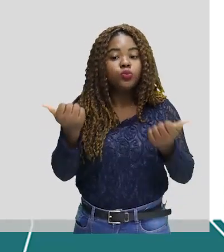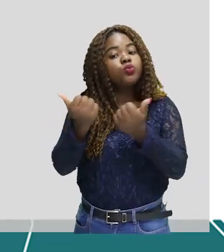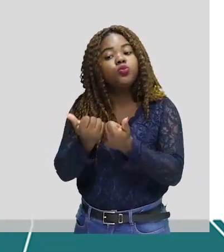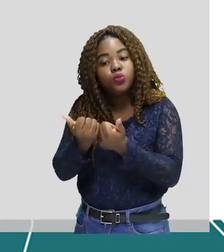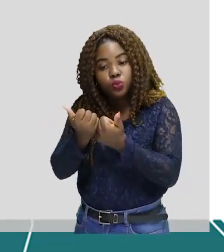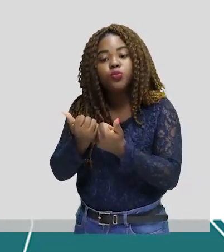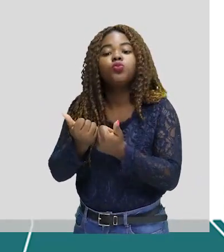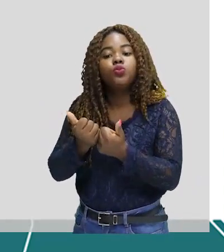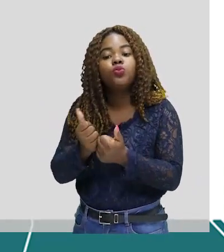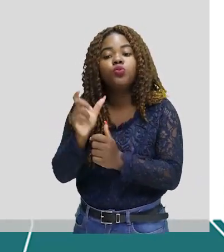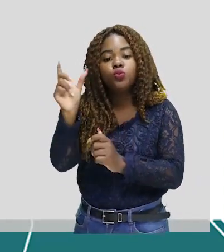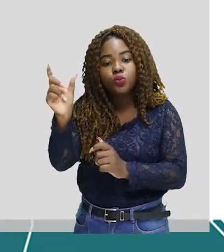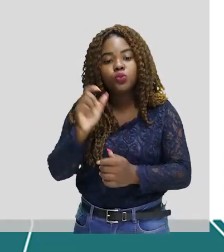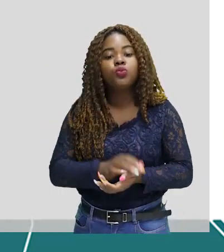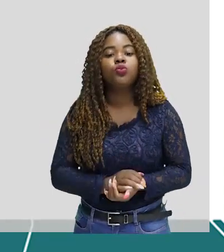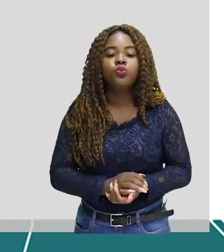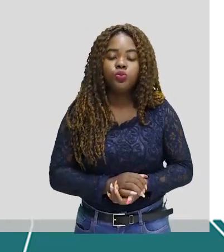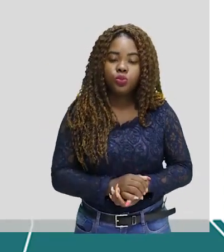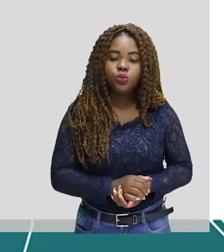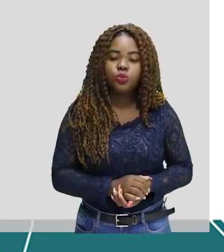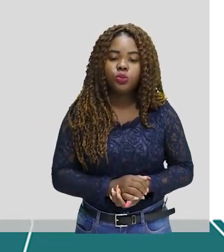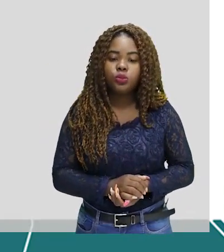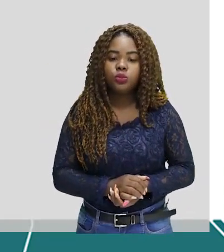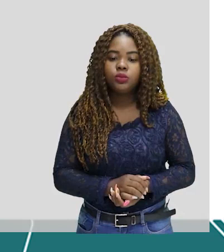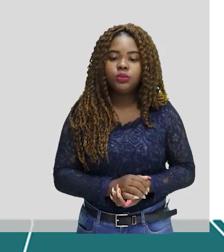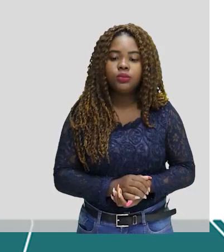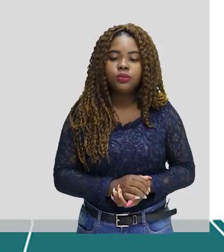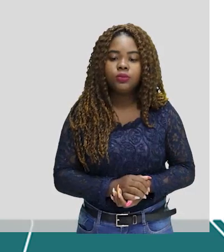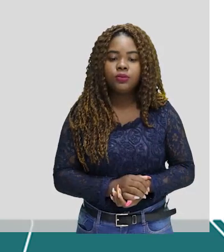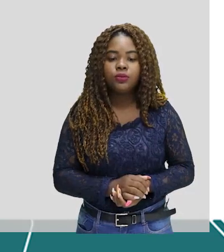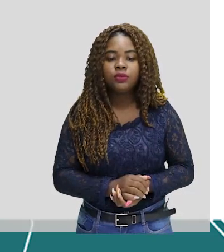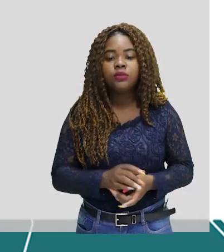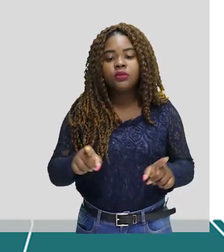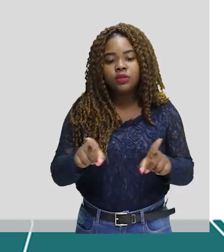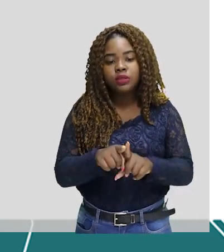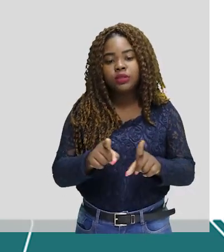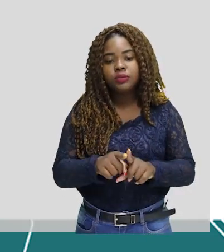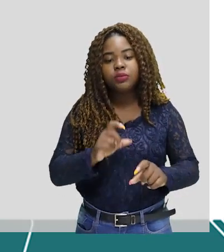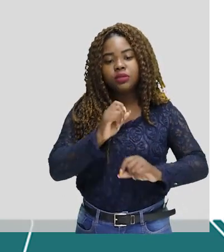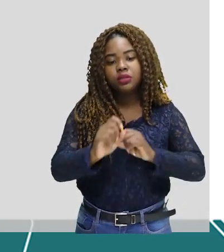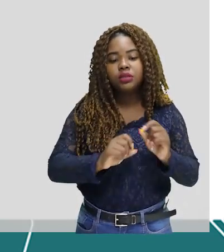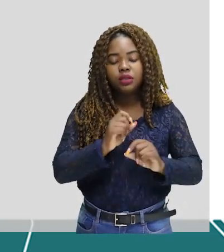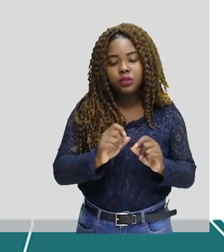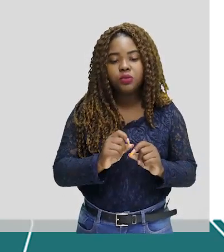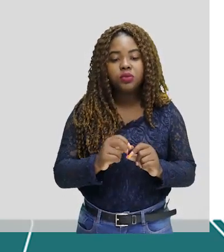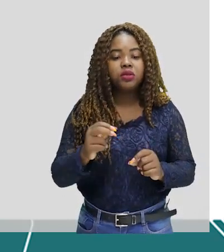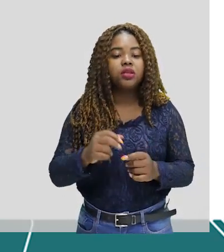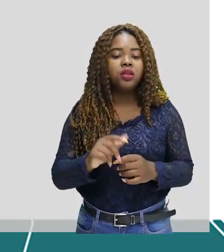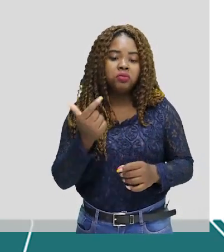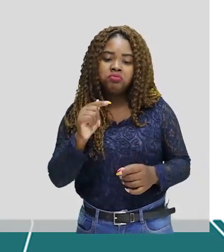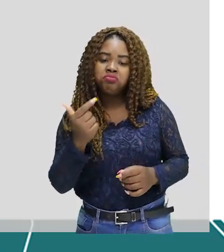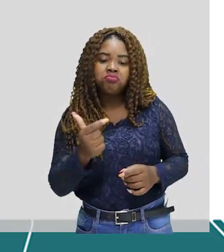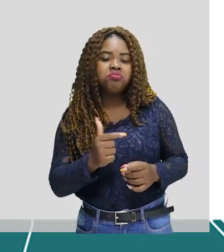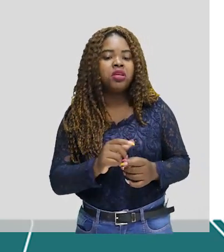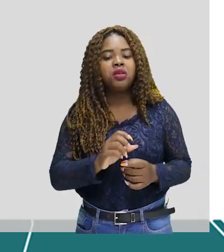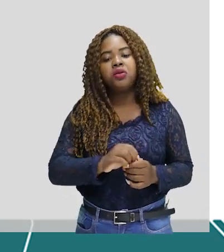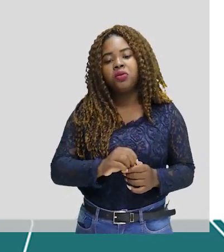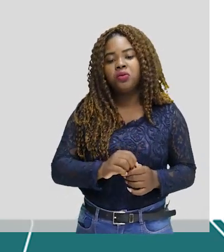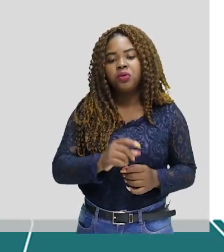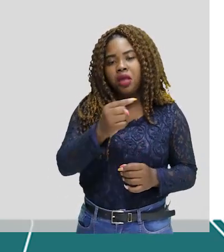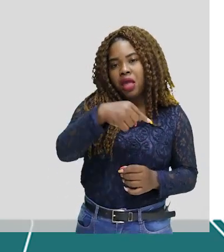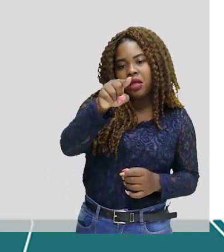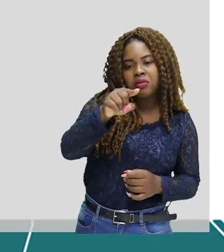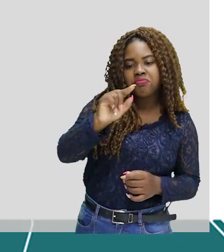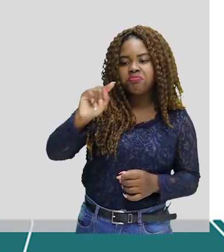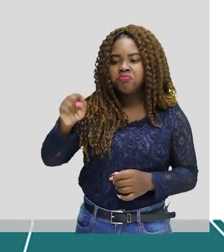transcrição de vocalização e marcas de oralidade, ausência de acentuação, ausência de pontuação